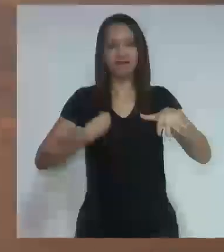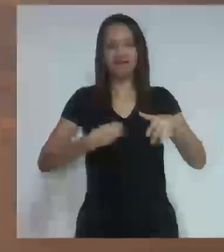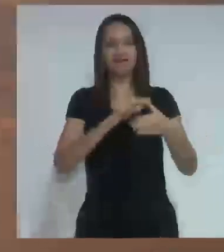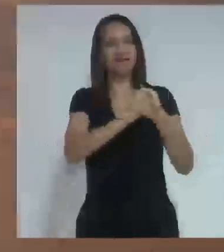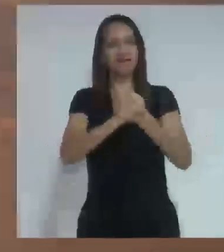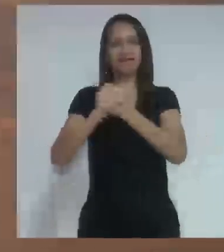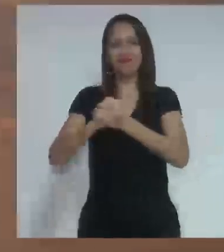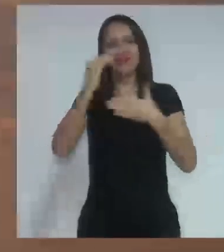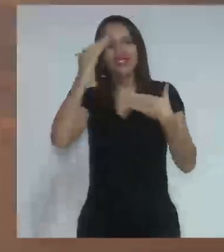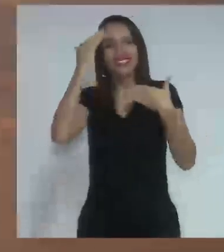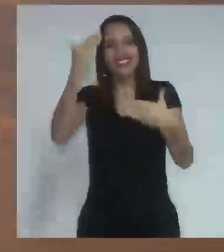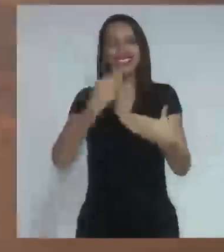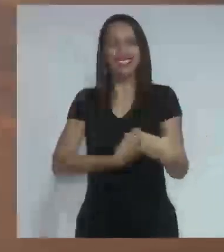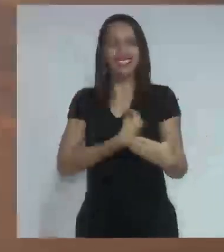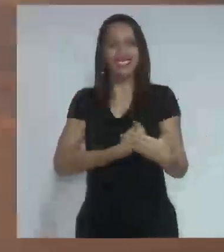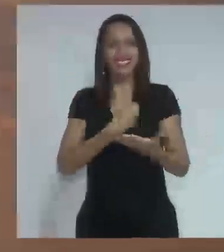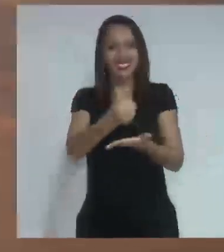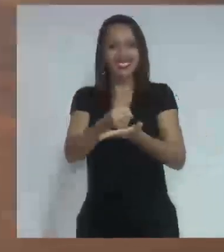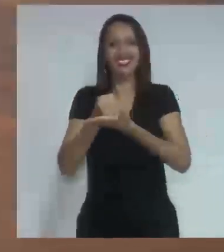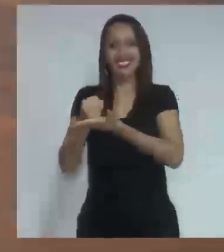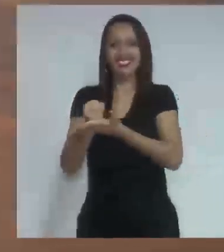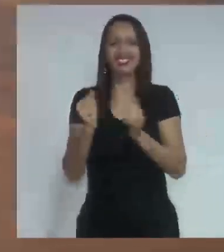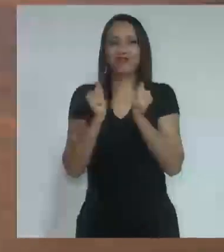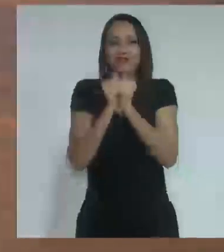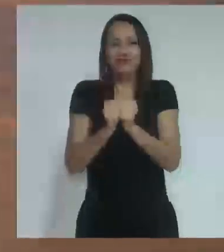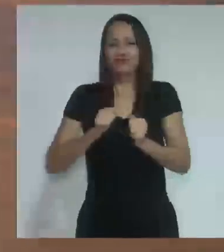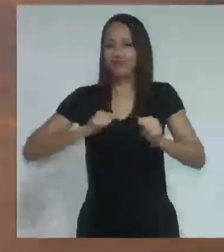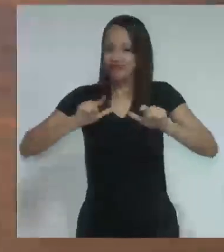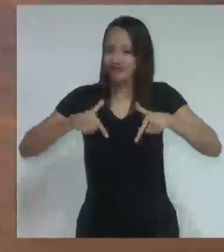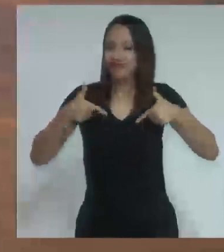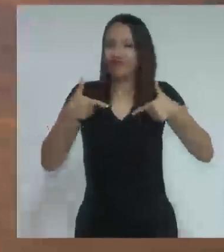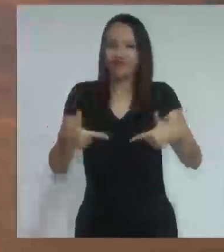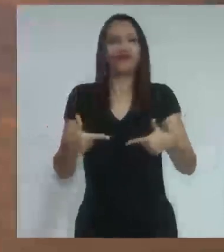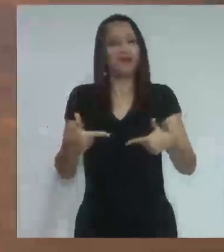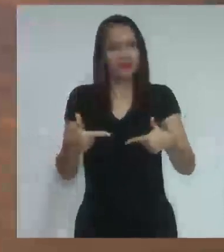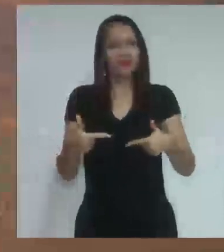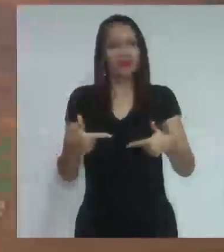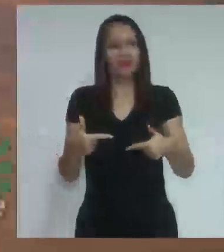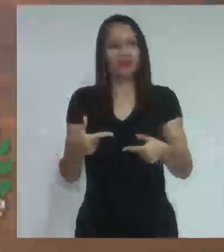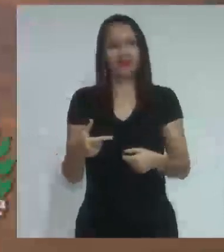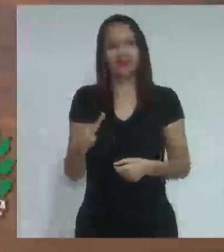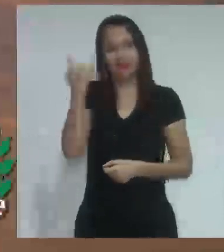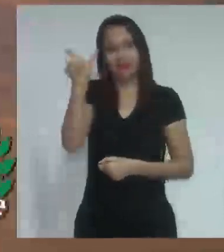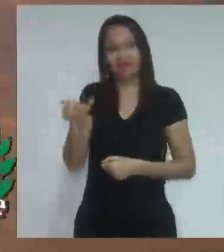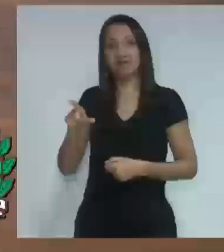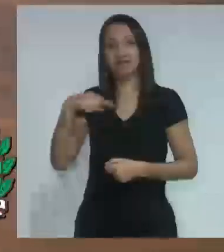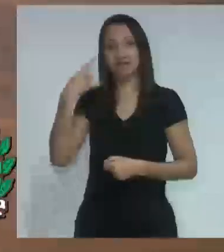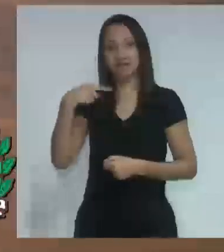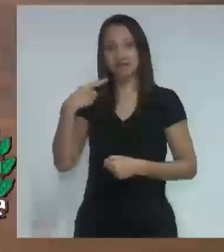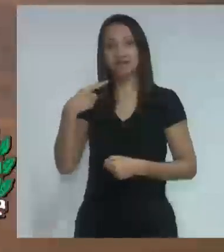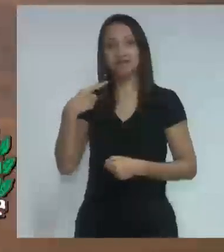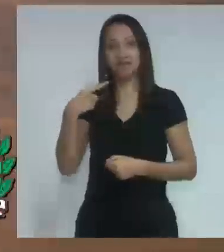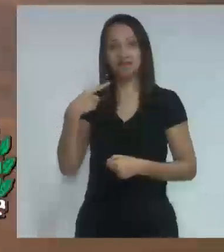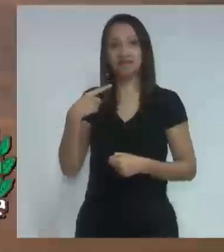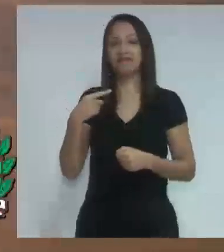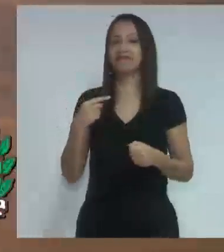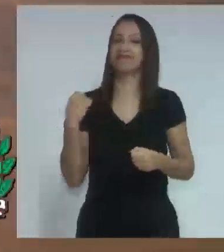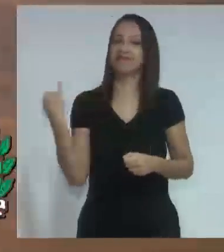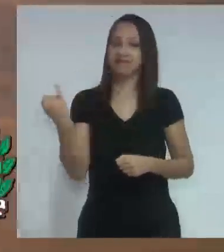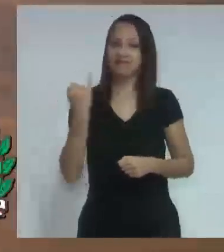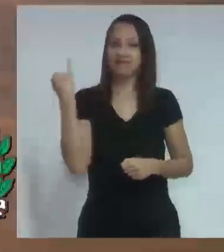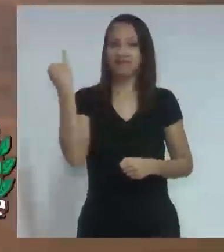pela ajuda, né, de todas as pessoas que estiveram envolvidas e trabalharam para algum deputado. Acho que isso é muito importante.